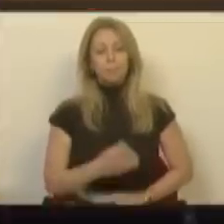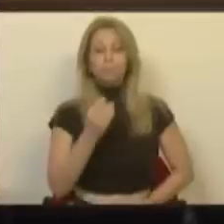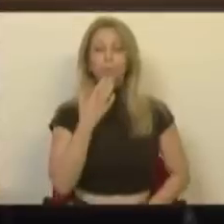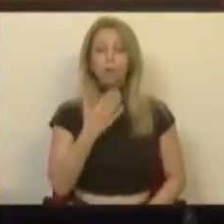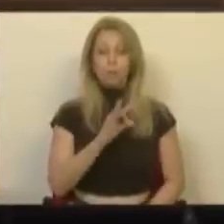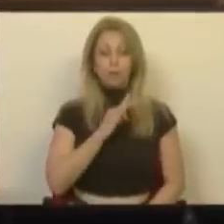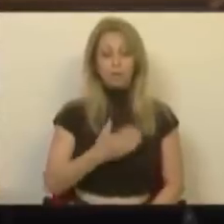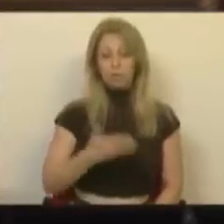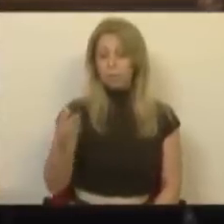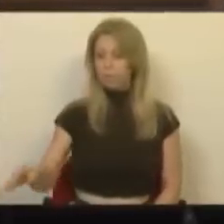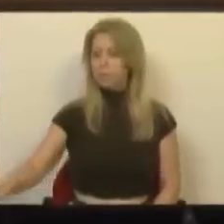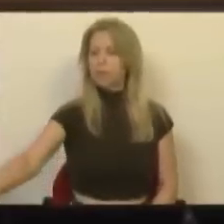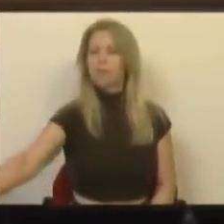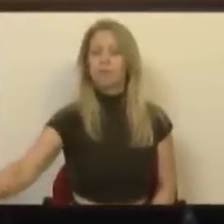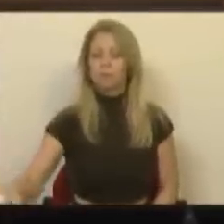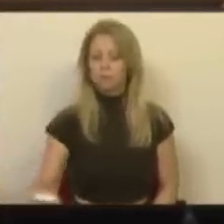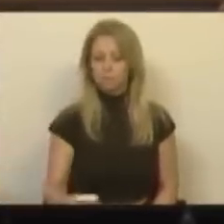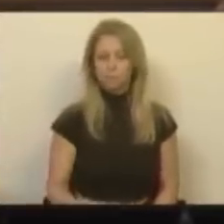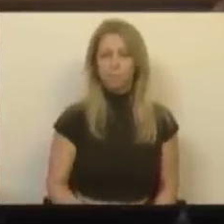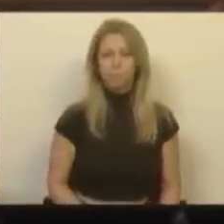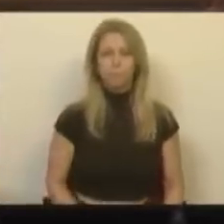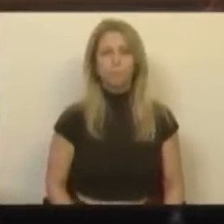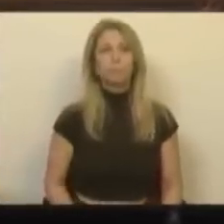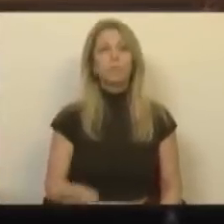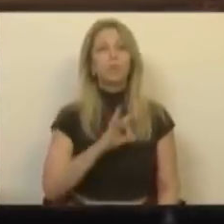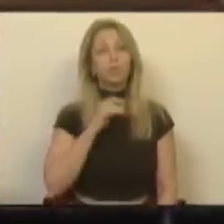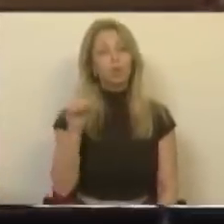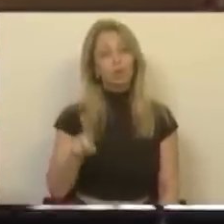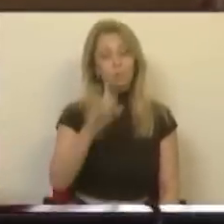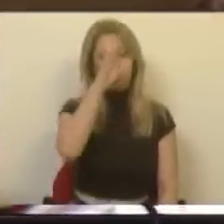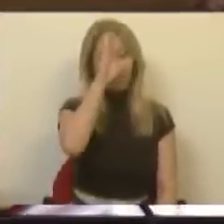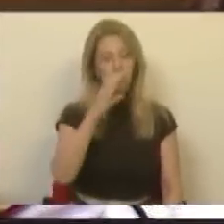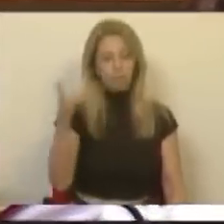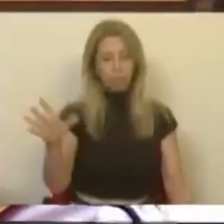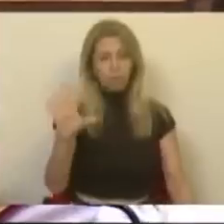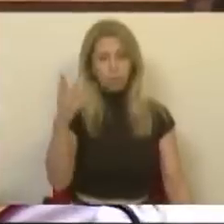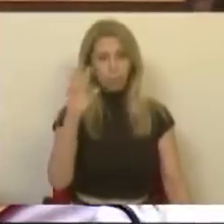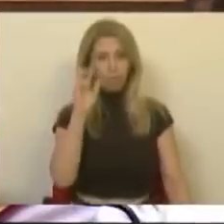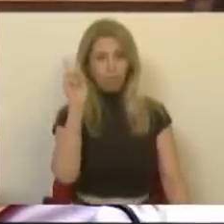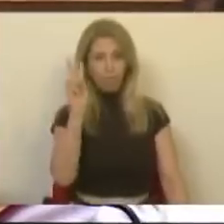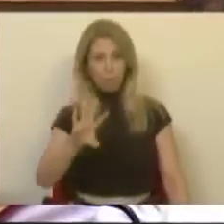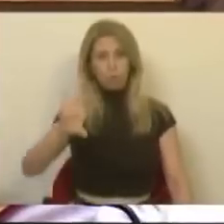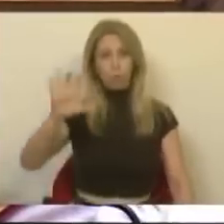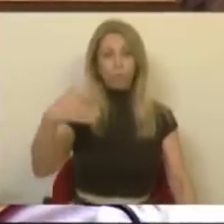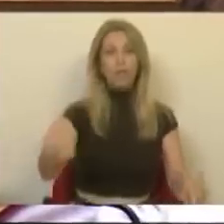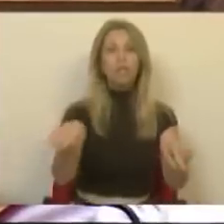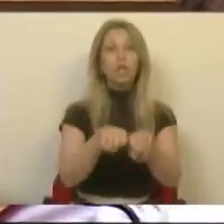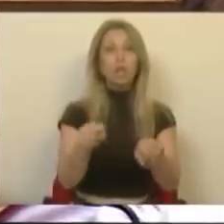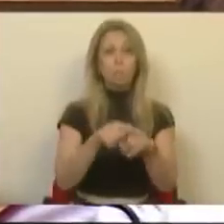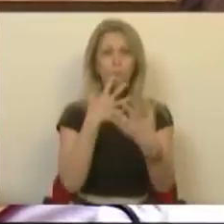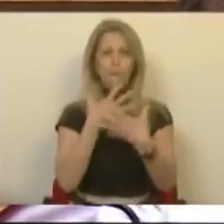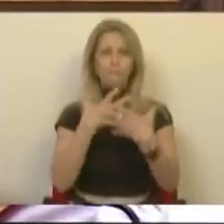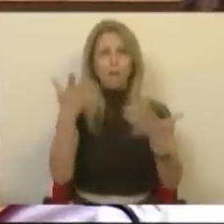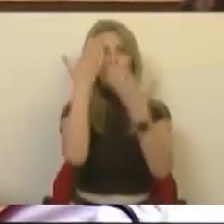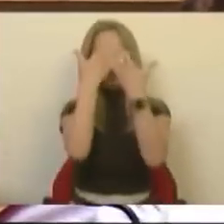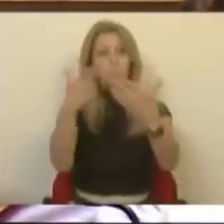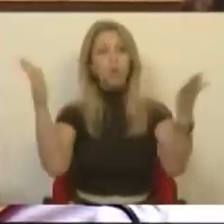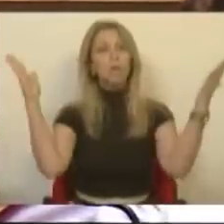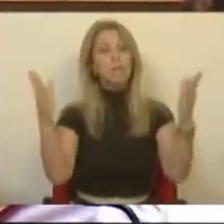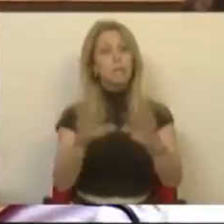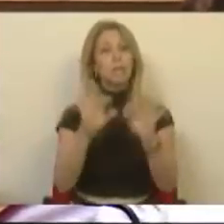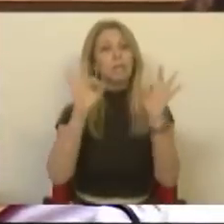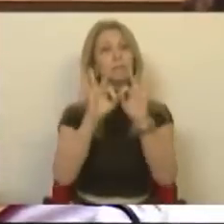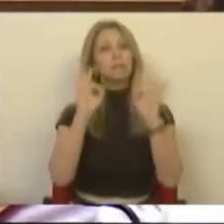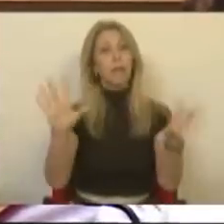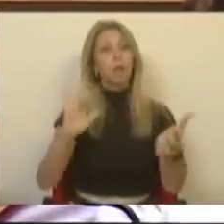Muito obrigado senhor presidente senhor primeiro ministro quando vemos num país irmão e grandes democracia como o Brasil as imagens que temos